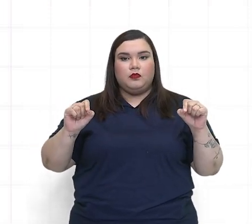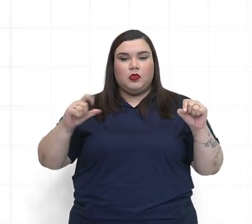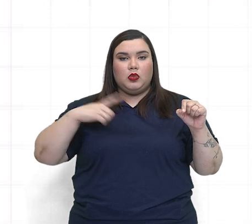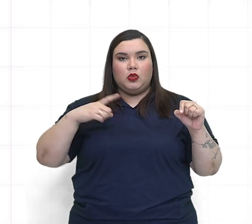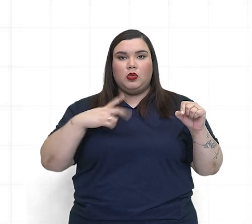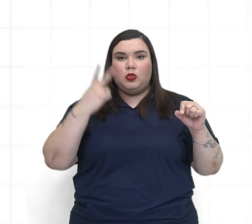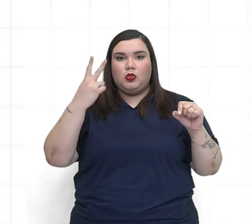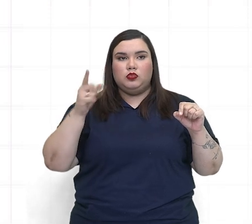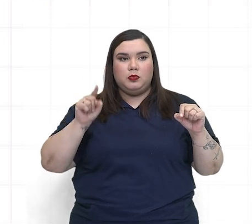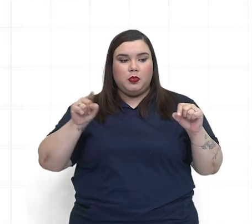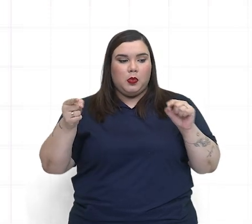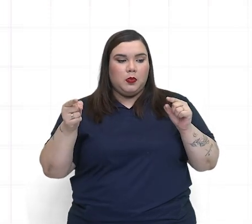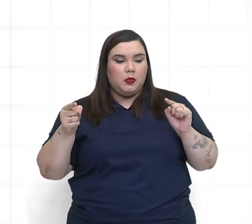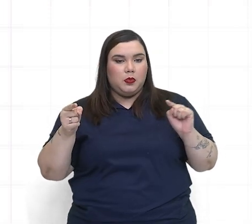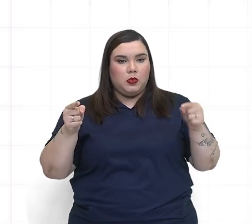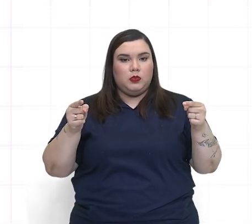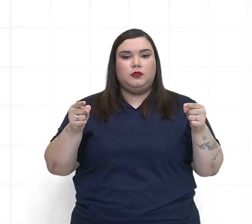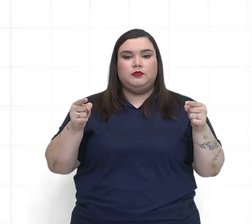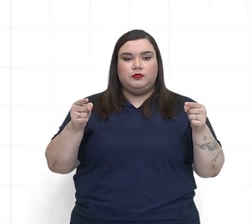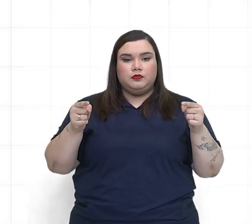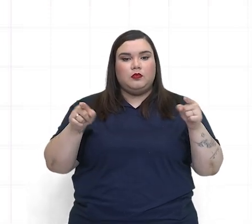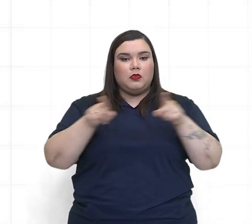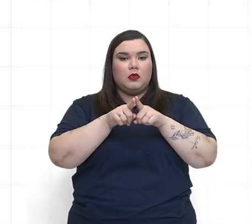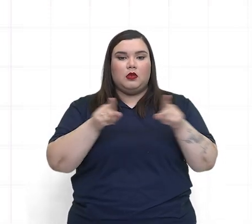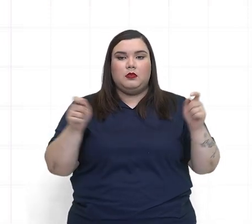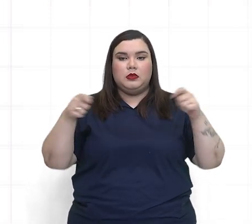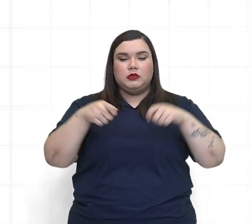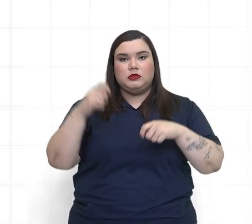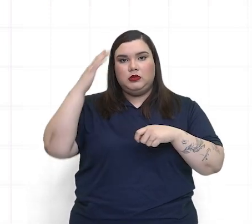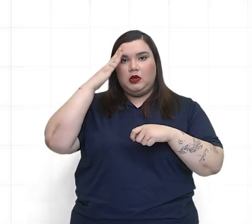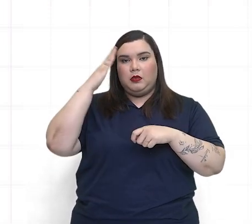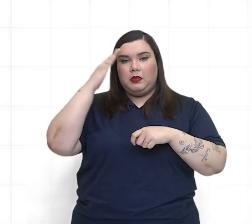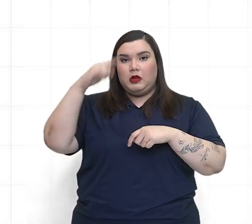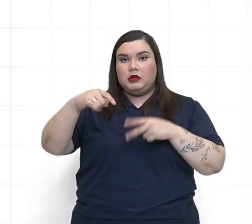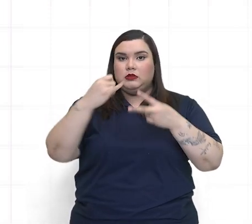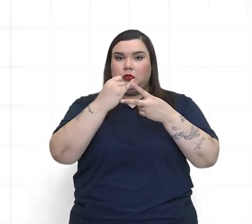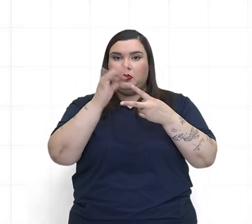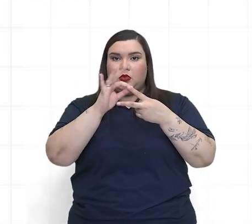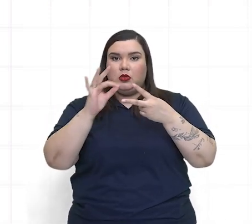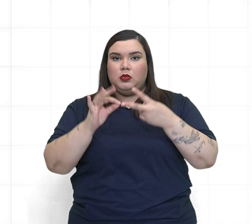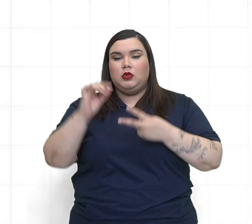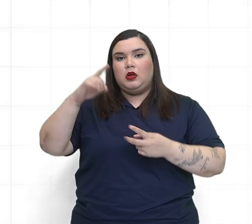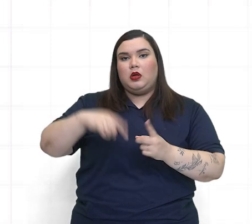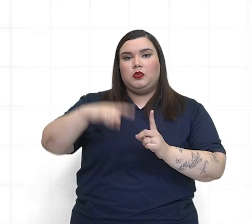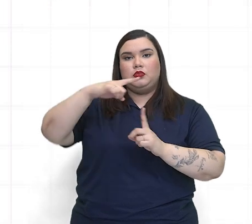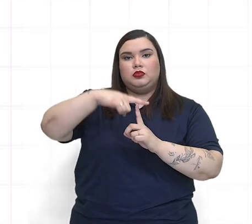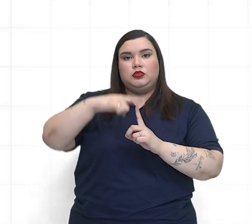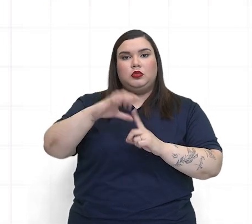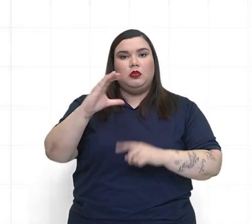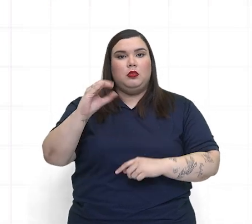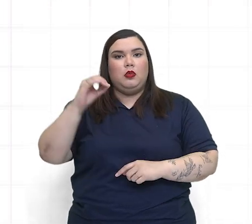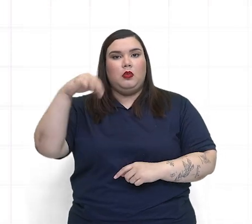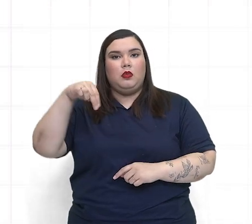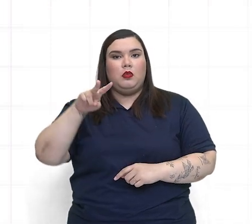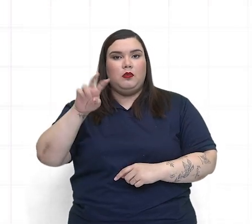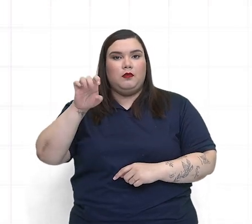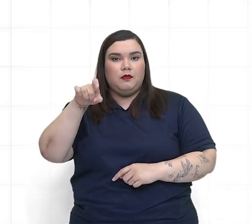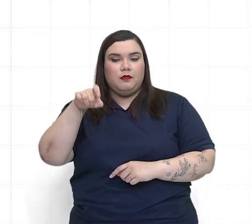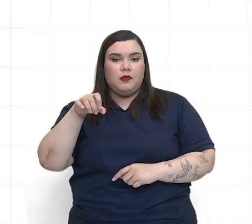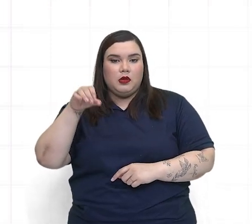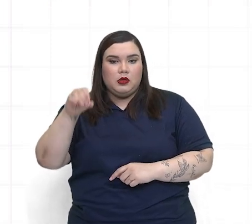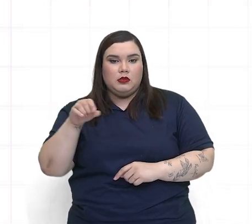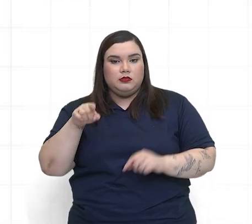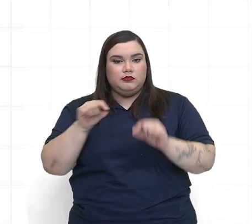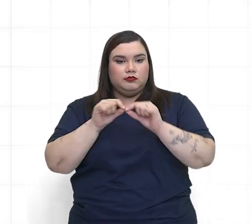no máximo em 2 pontos. Também é possível identificar que um polígono é convexo quando um segmento de reta